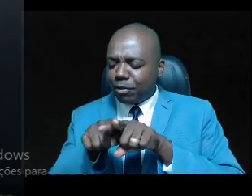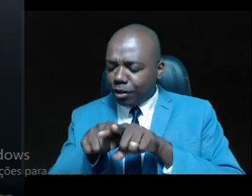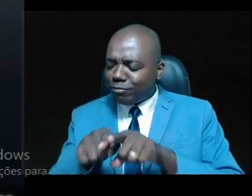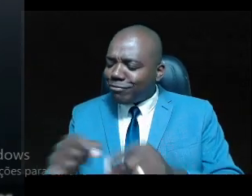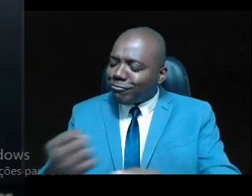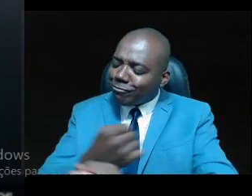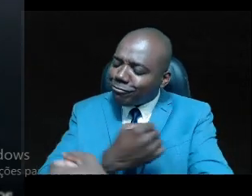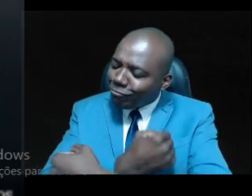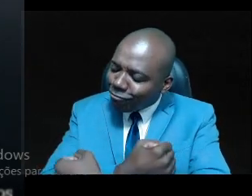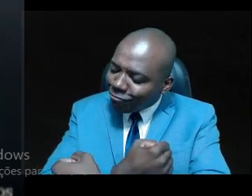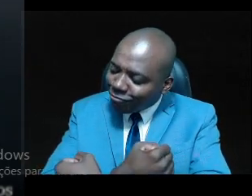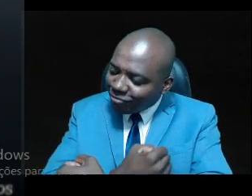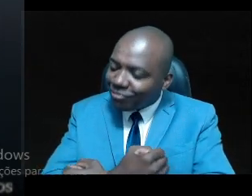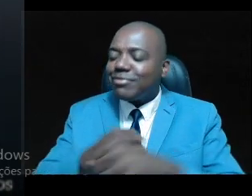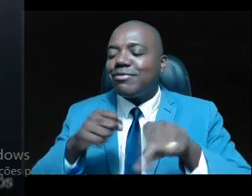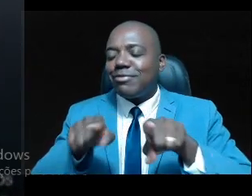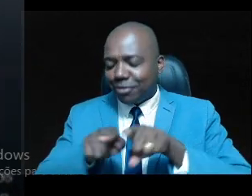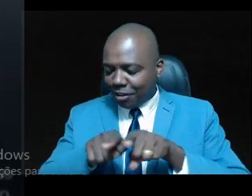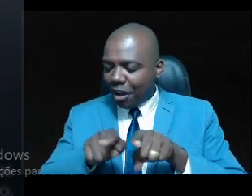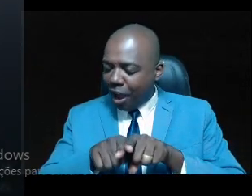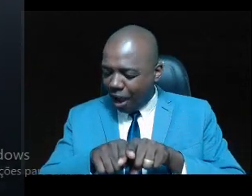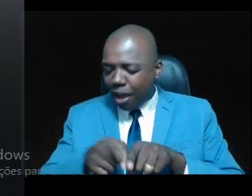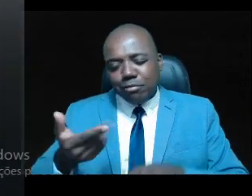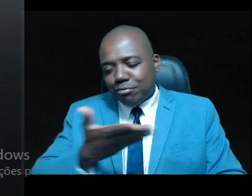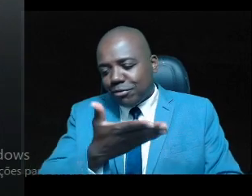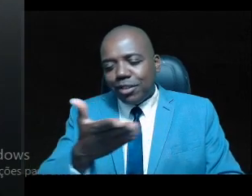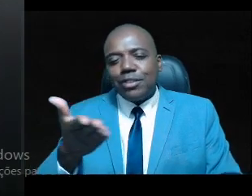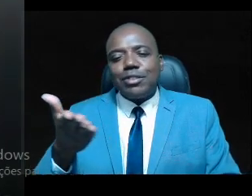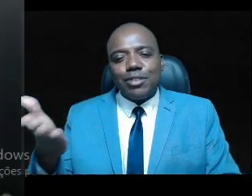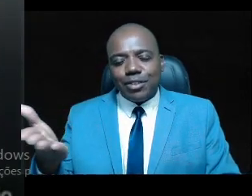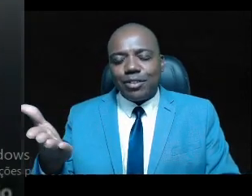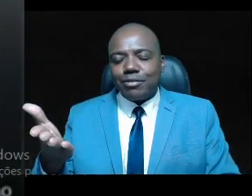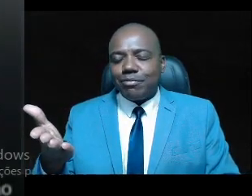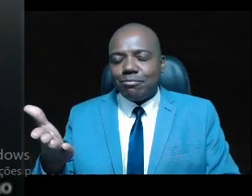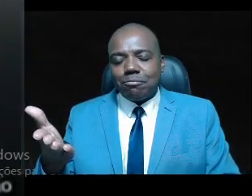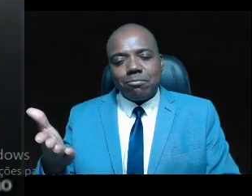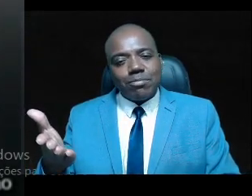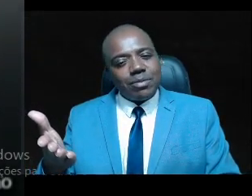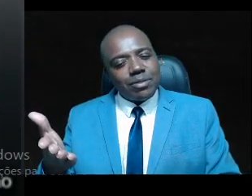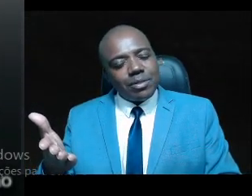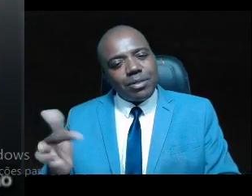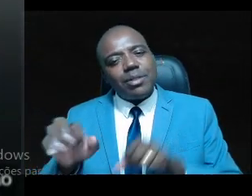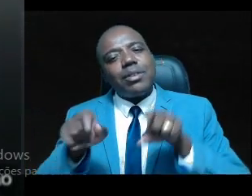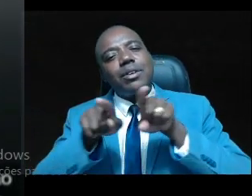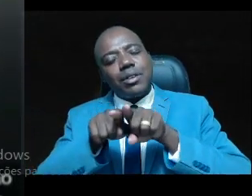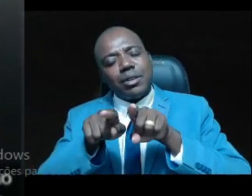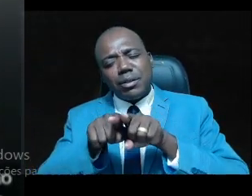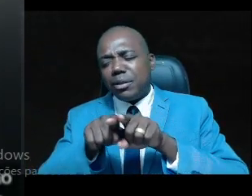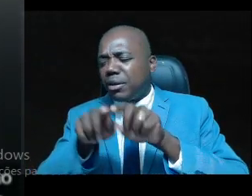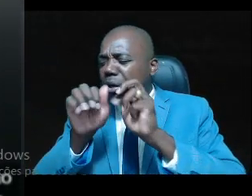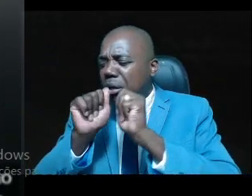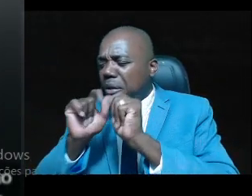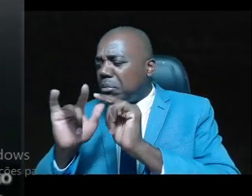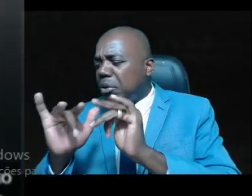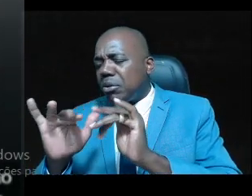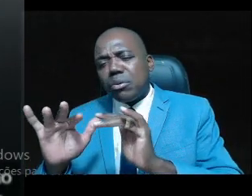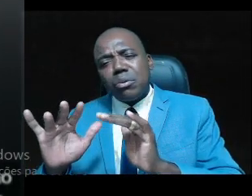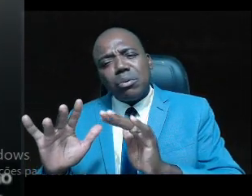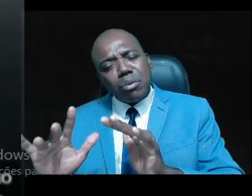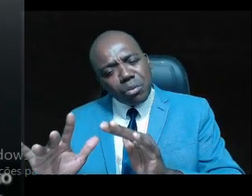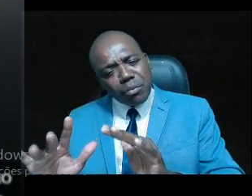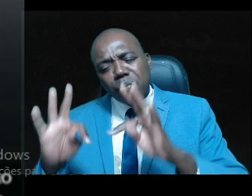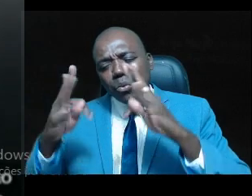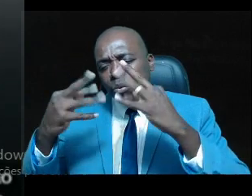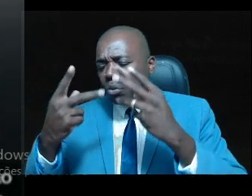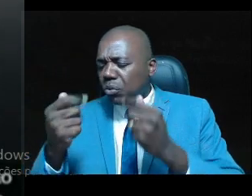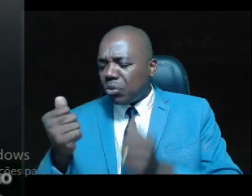encostado à ponta do seu bordão. Pela fé, José, próximo da morte, fez menção da saída